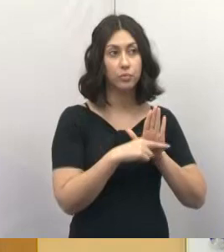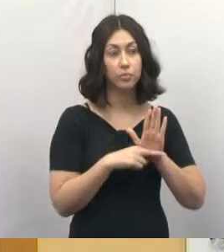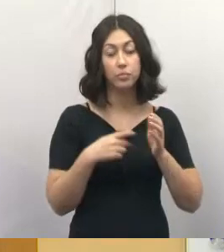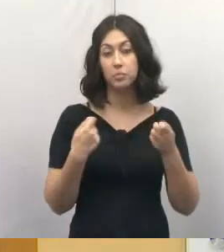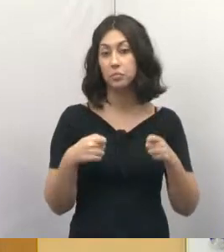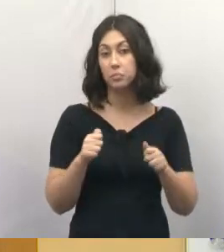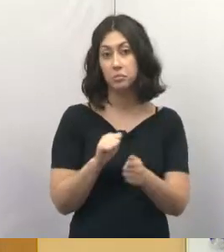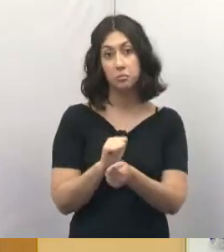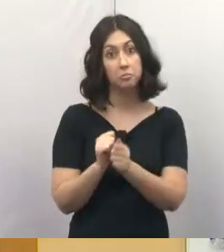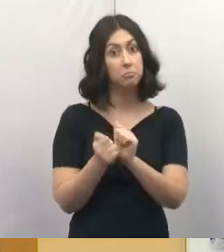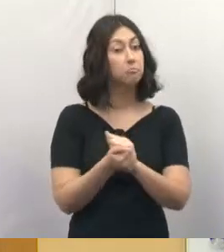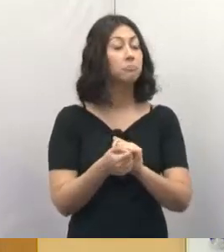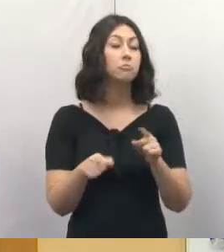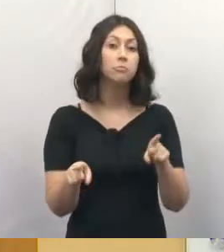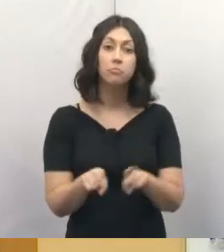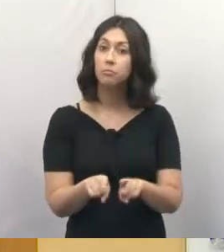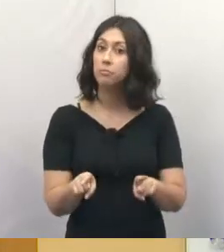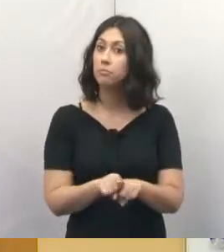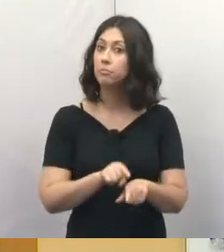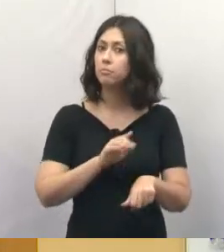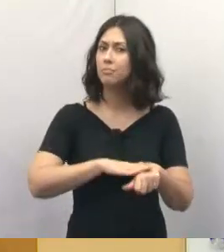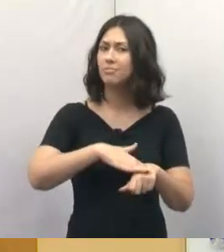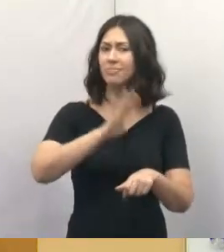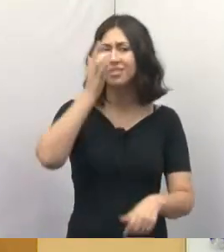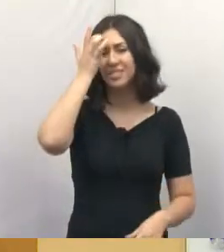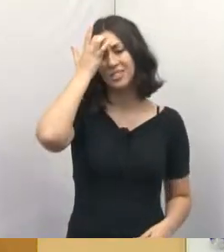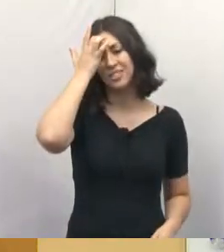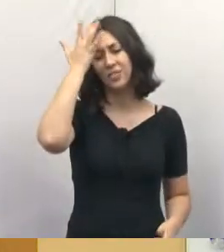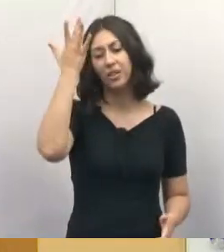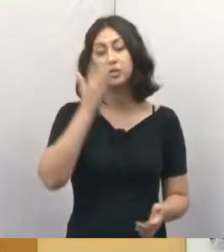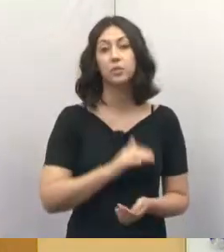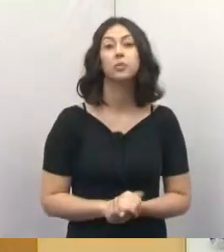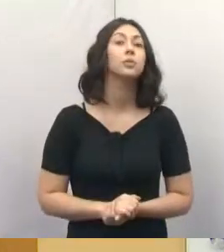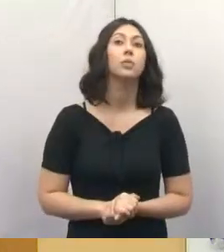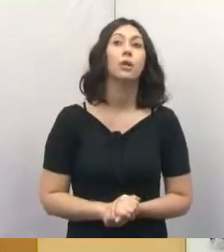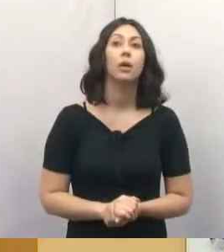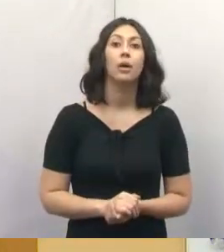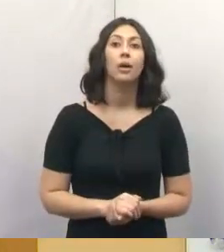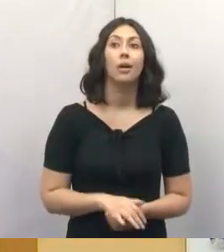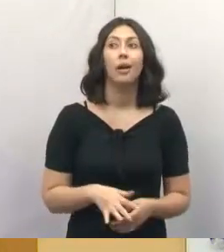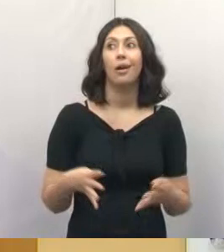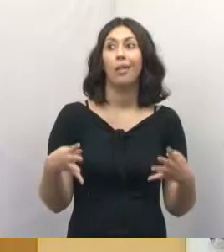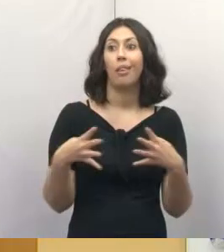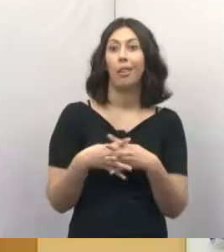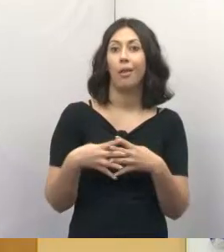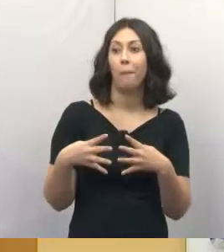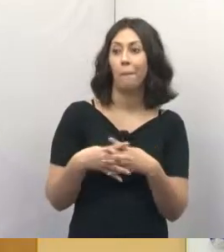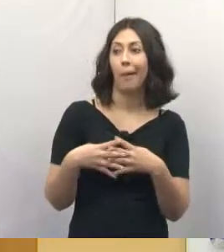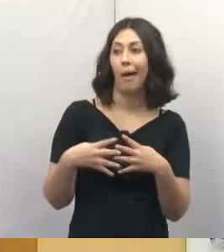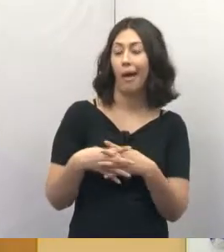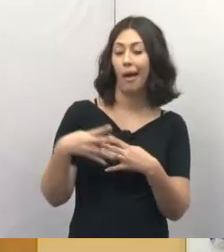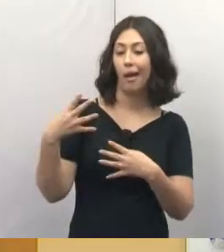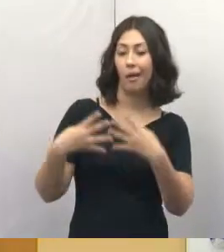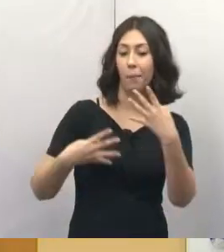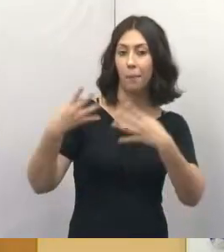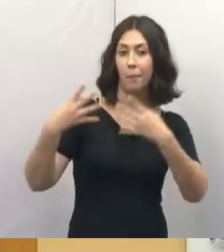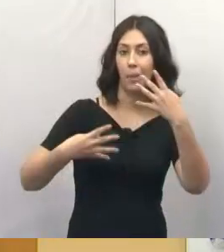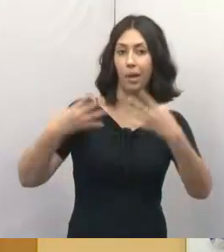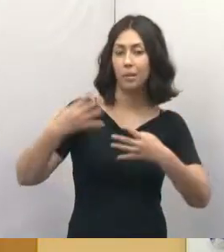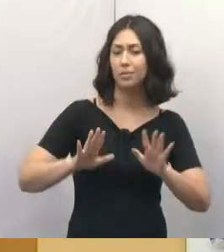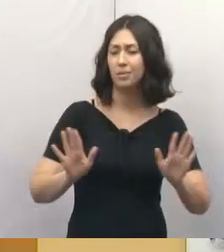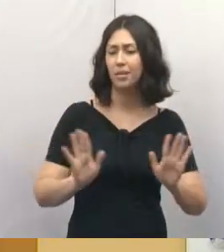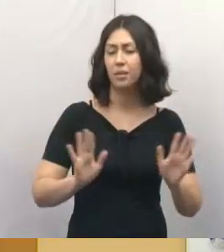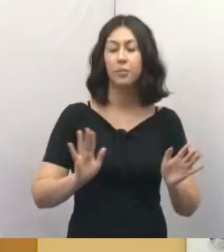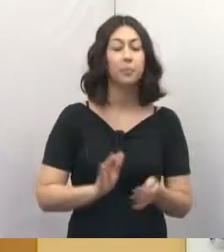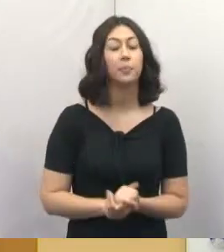precisa se adequar também, né? Facilitar a vida do cidadão e não complicar a vida do cidadão.